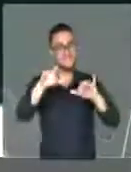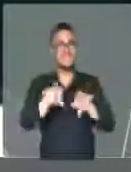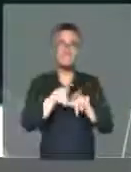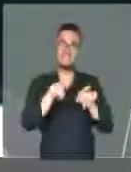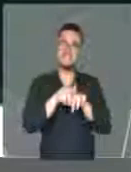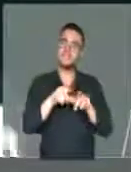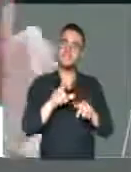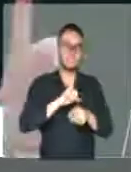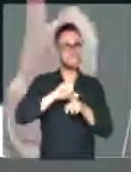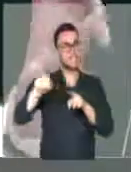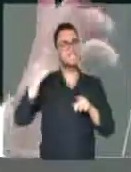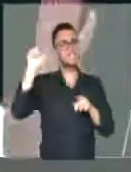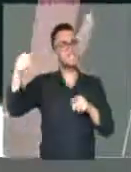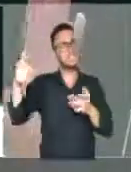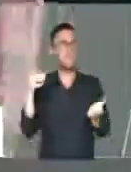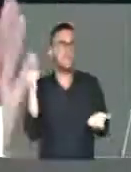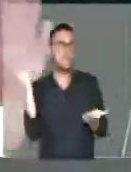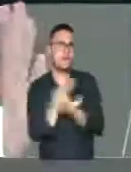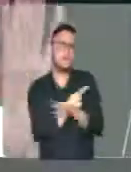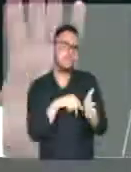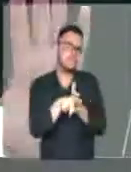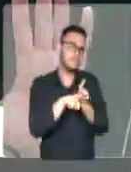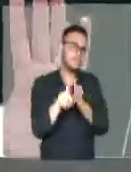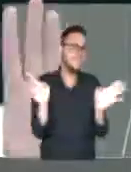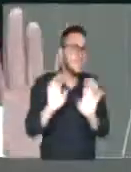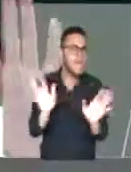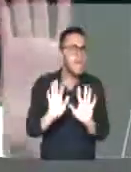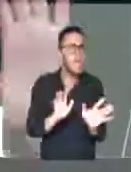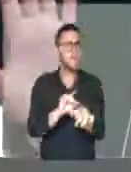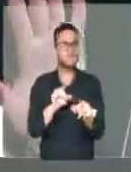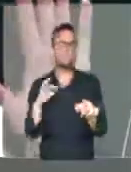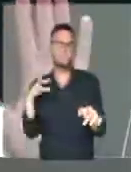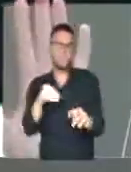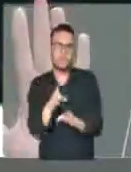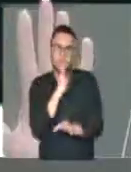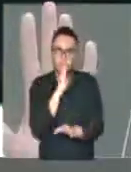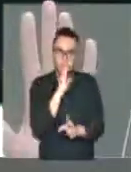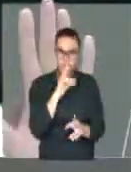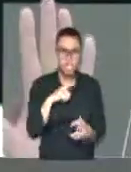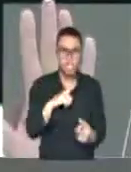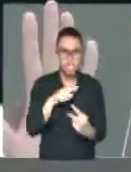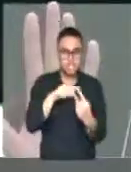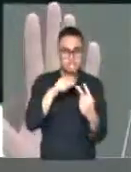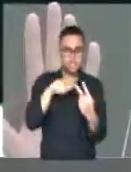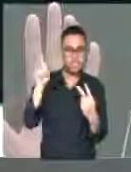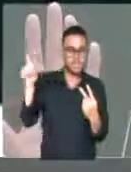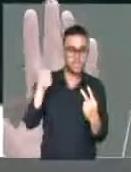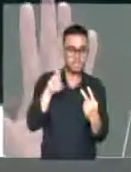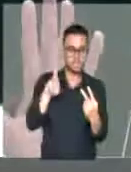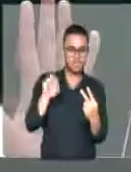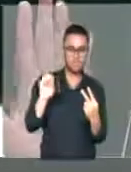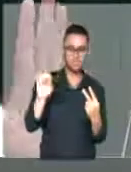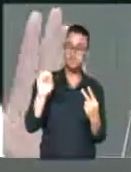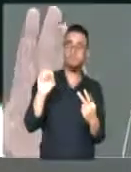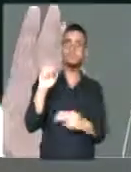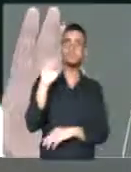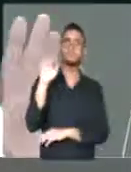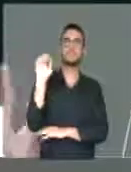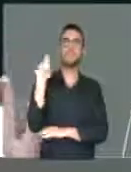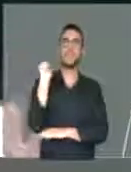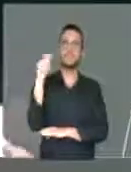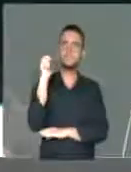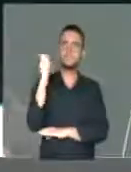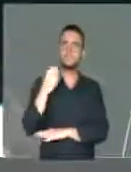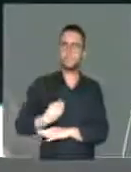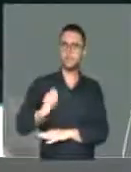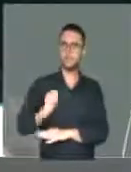ser investigado. Não! Eles estão tudo quietinho aí. Tem dois no Rio Grande do Sul, certo? Que está na Lava